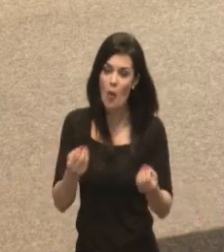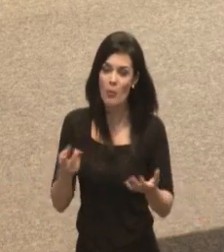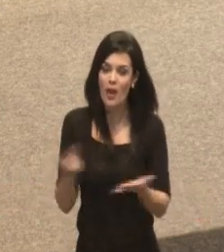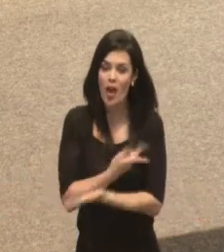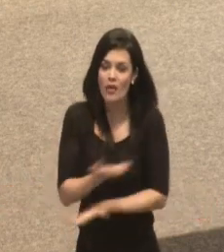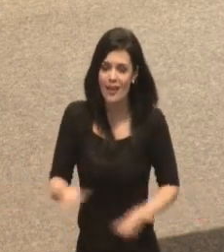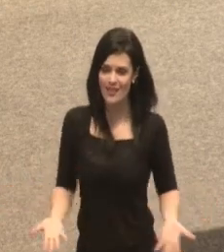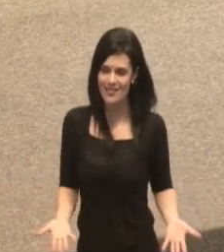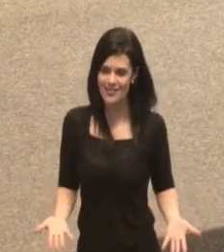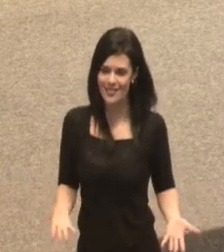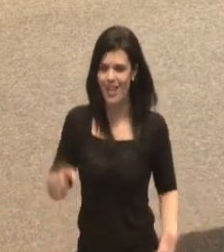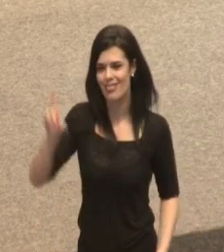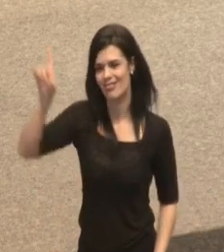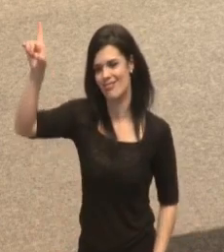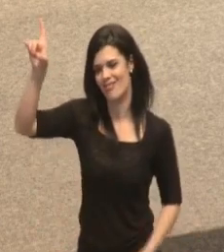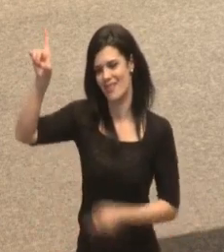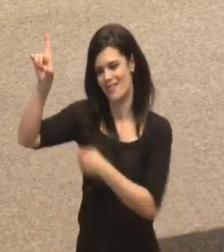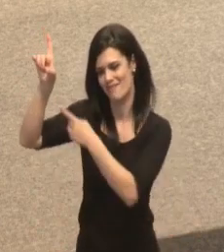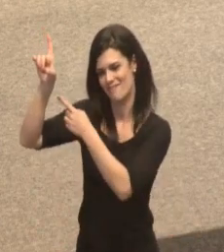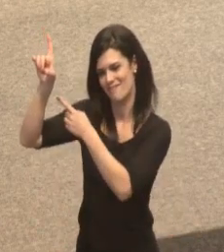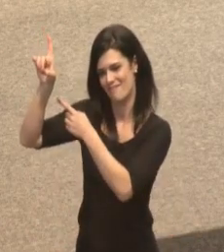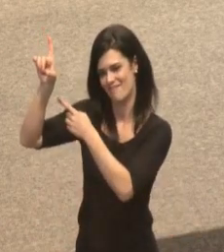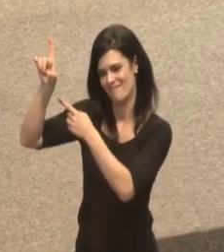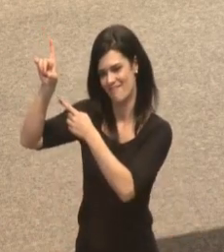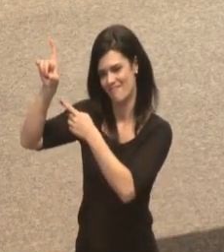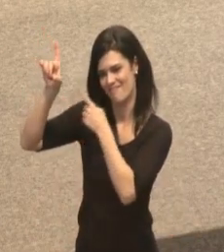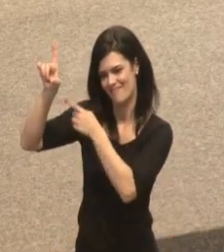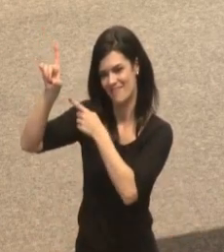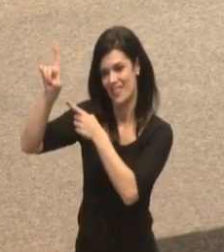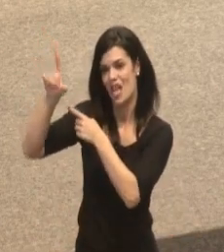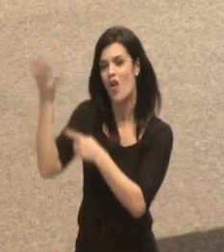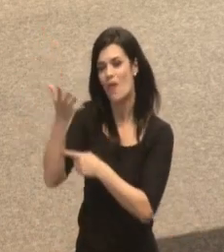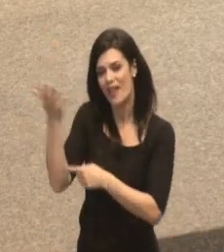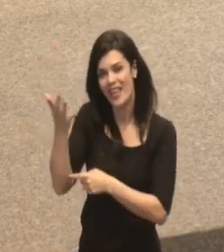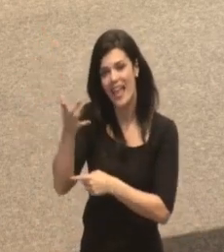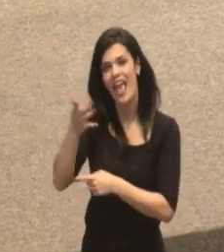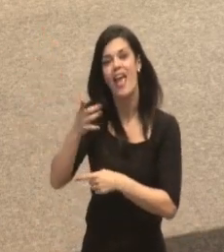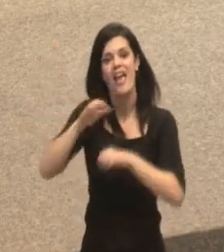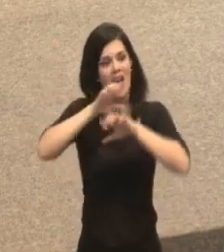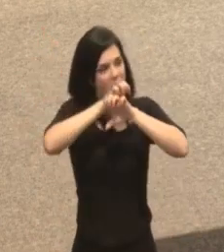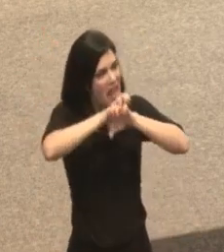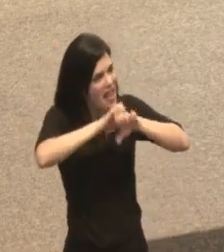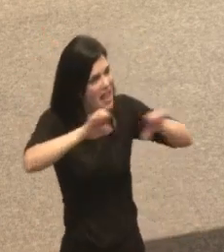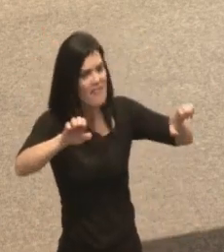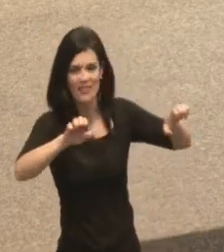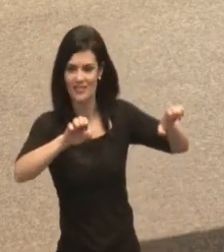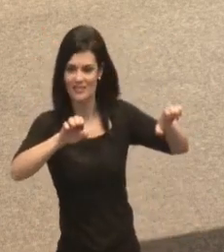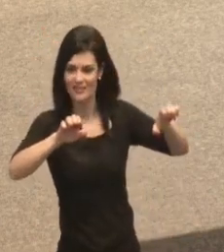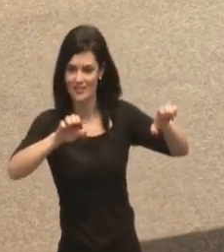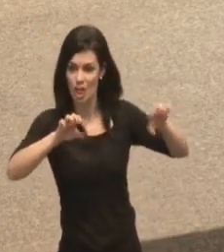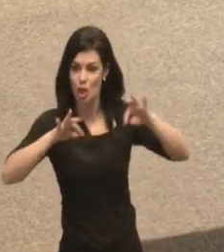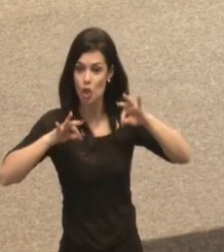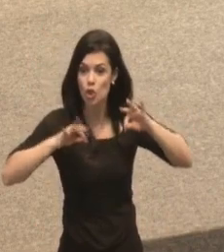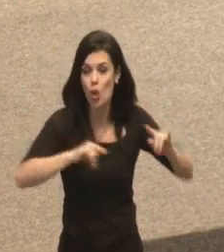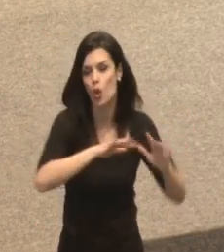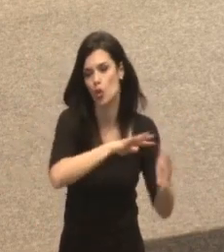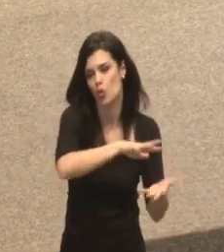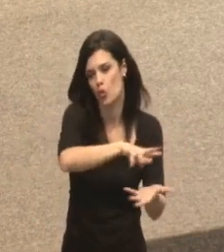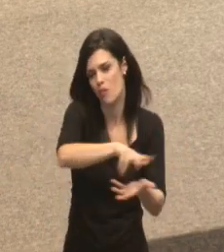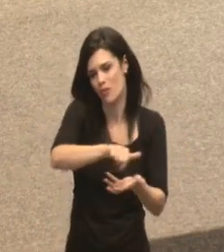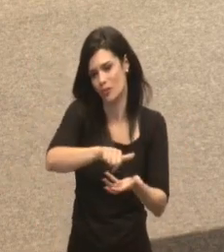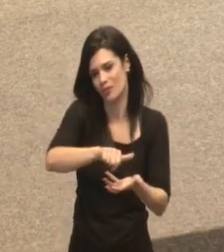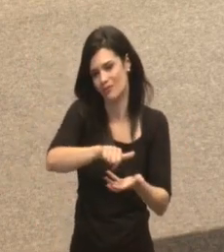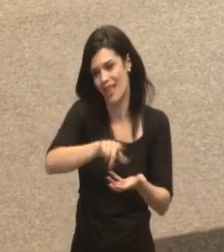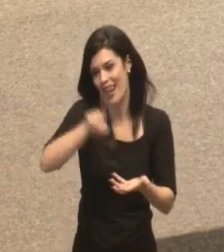é que Deus quer que a sua palavra seja proclamada, tanto em Filipos quanto em